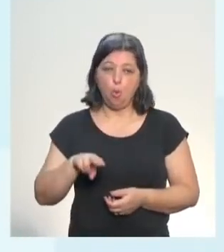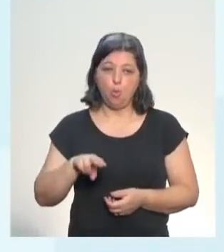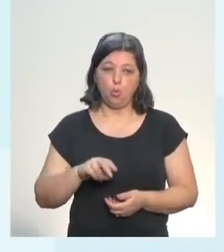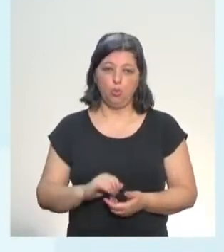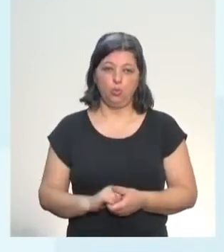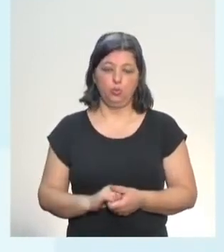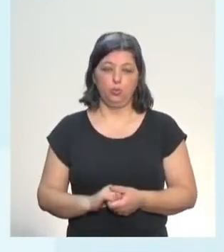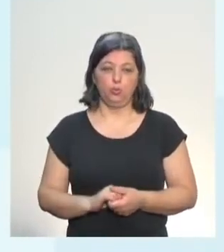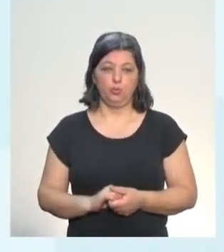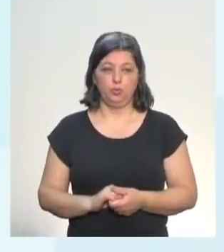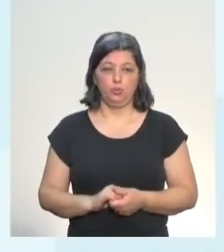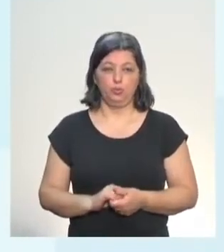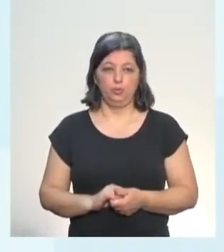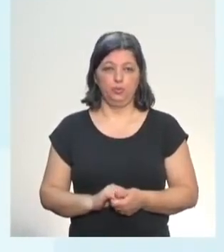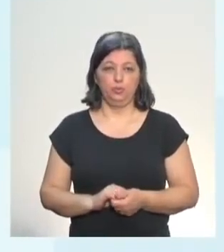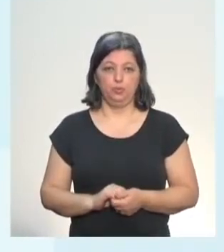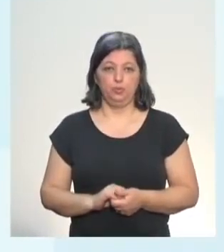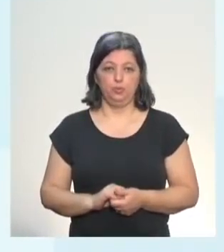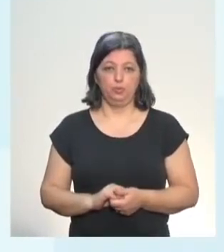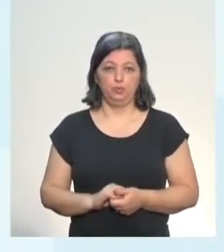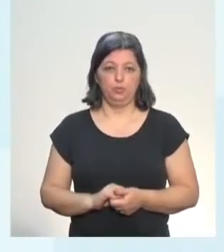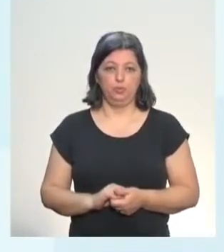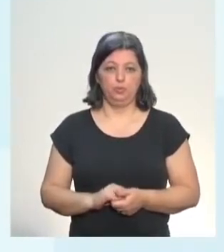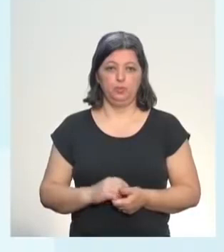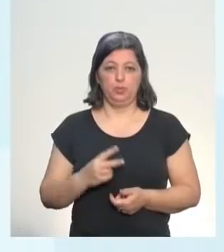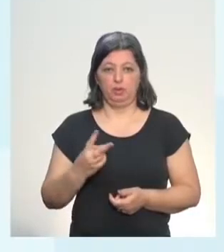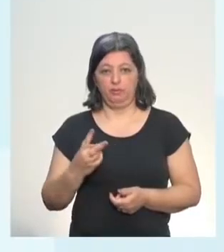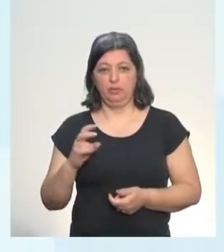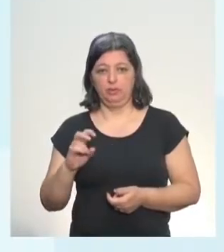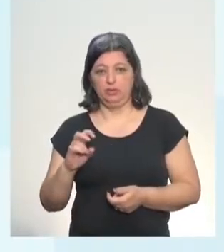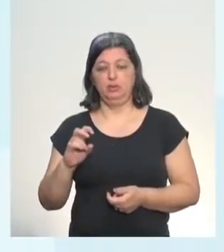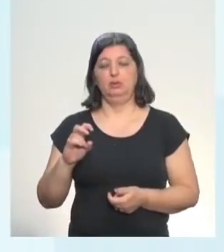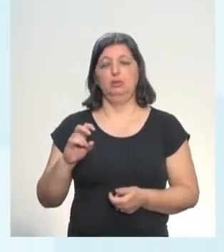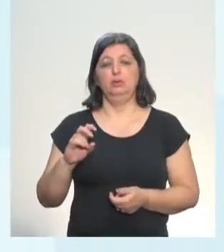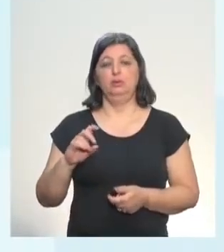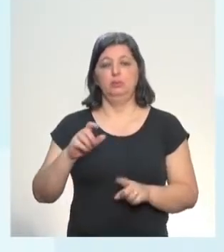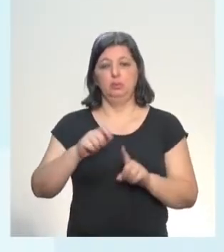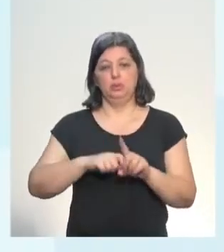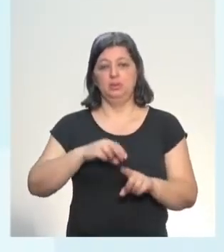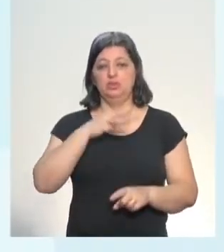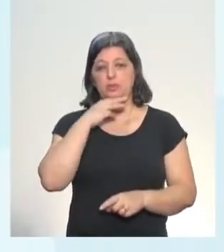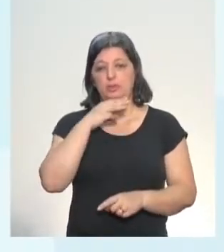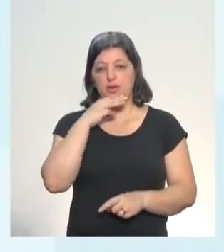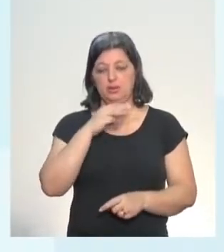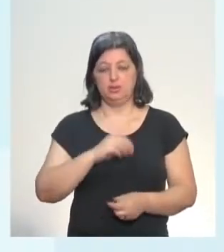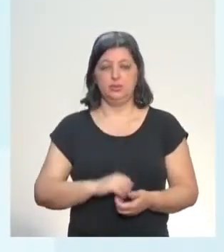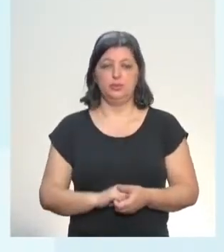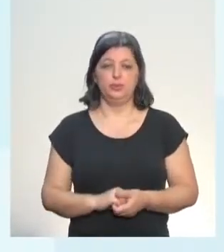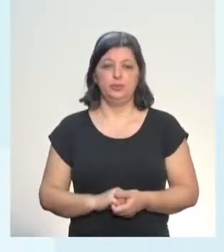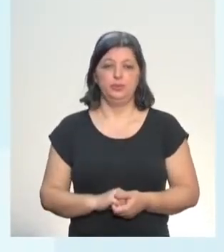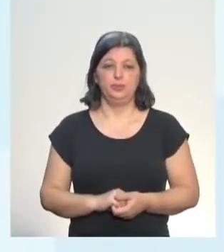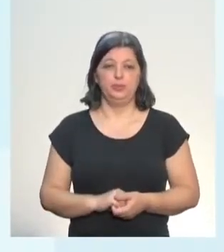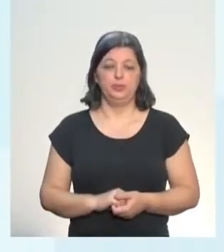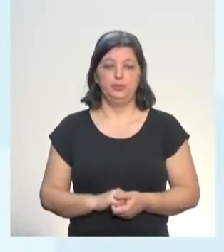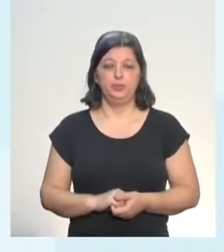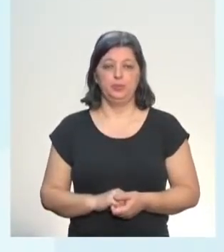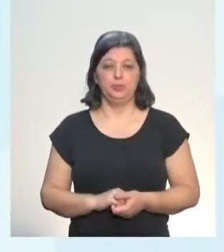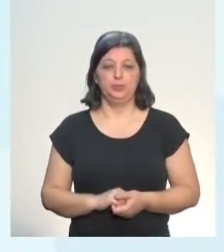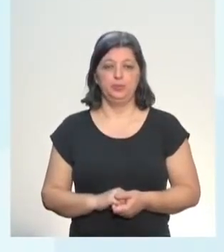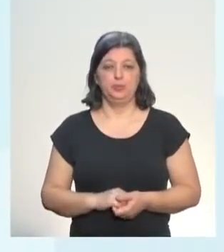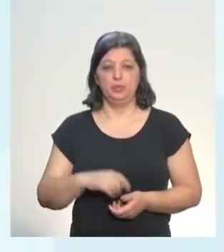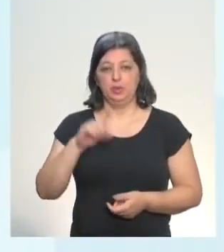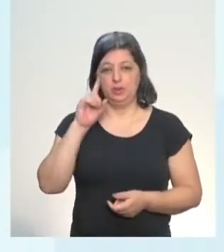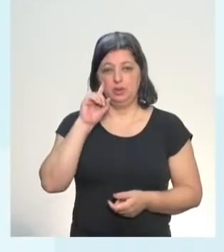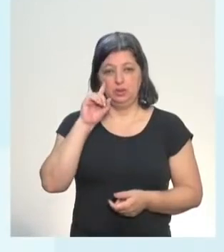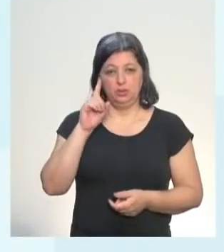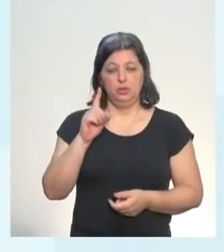março. On 6 March or on March the 6th. On March the 6th, or on 6 March. No dia